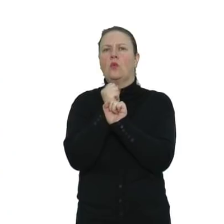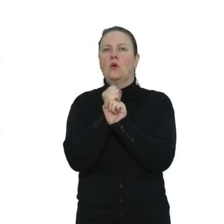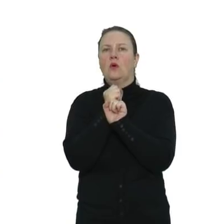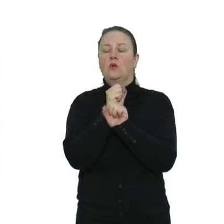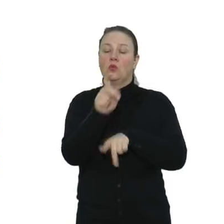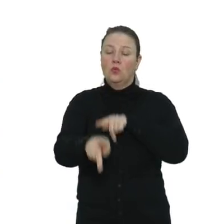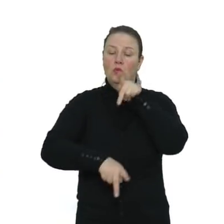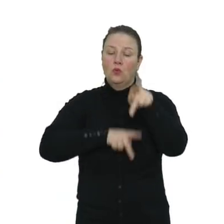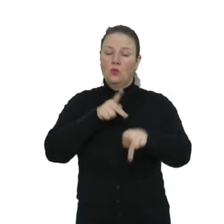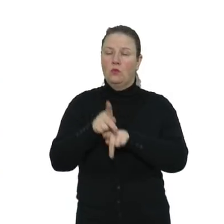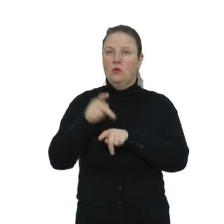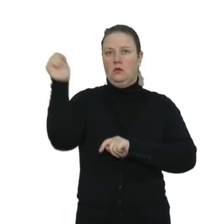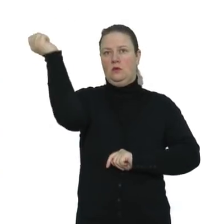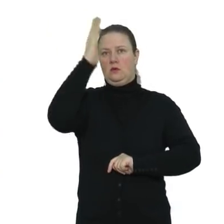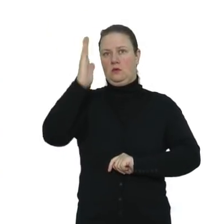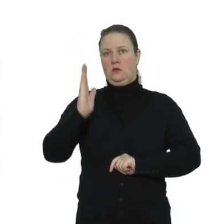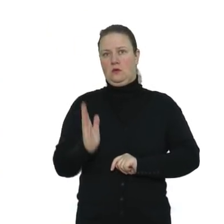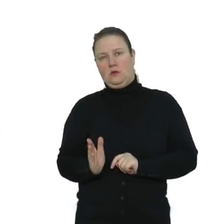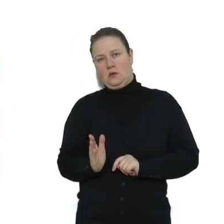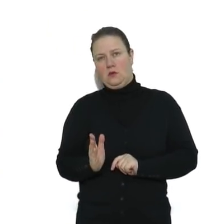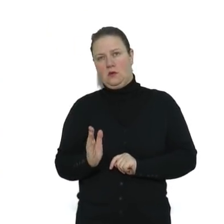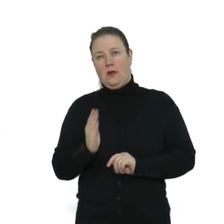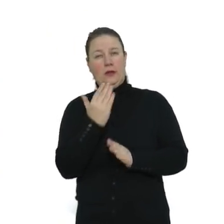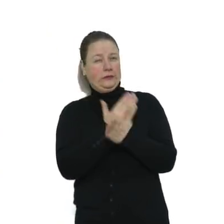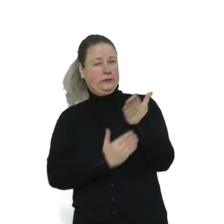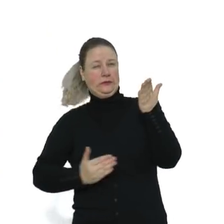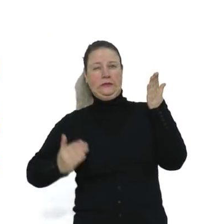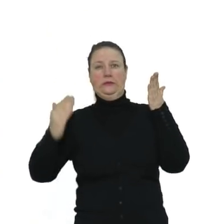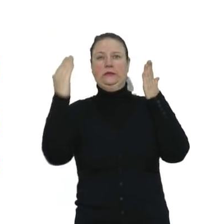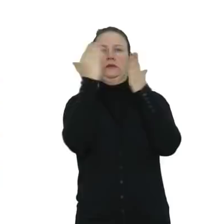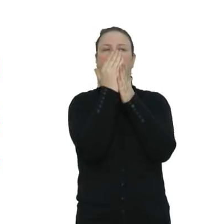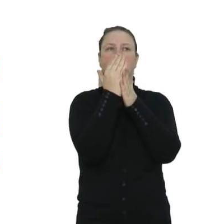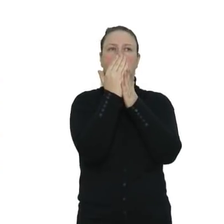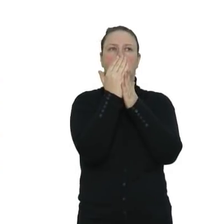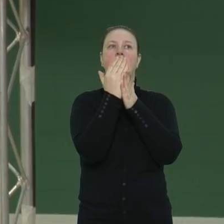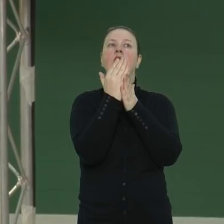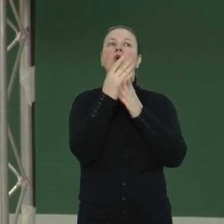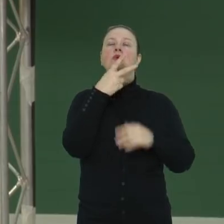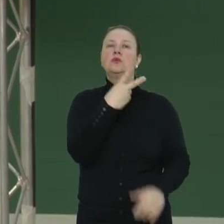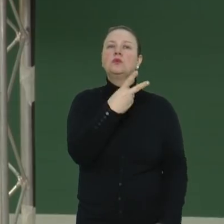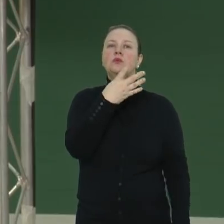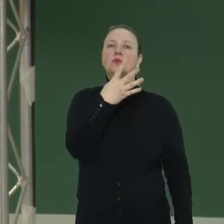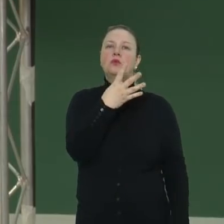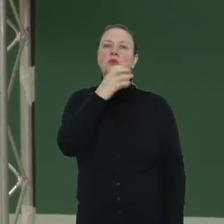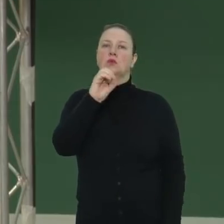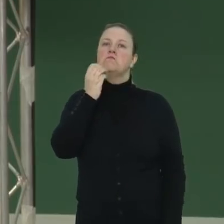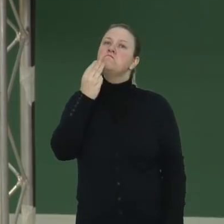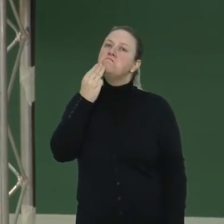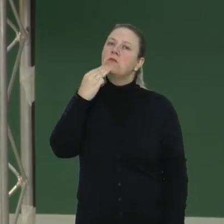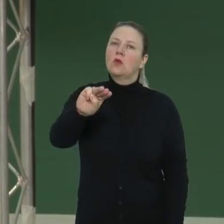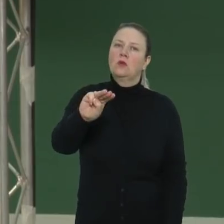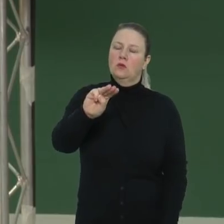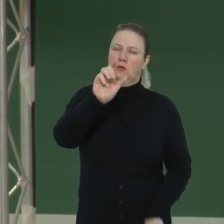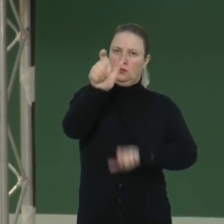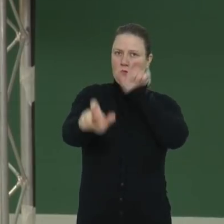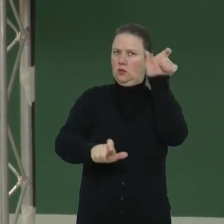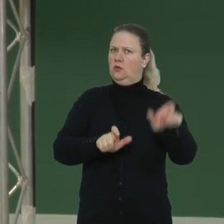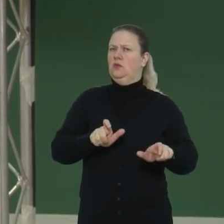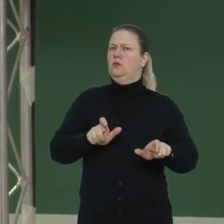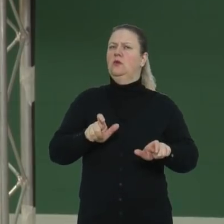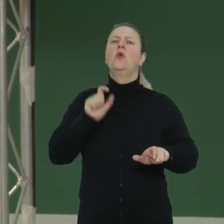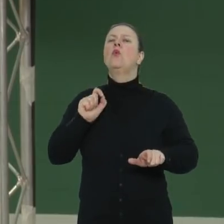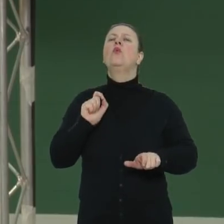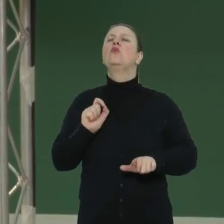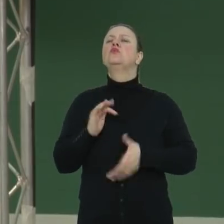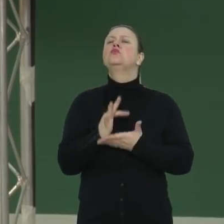brasileira ultrapassará 240 milhões de habitantes? Quando que vai acontecer isso, será? Então, eu